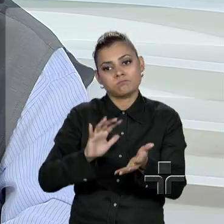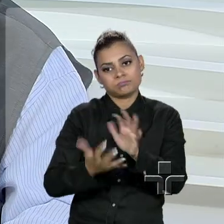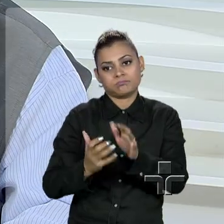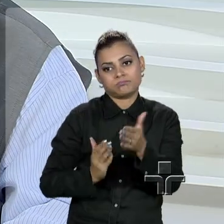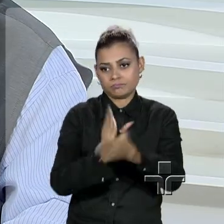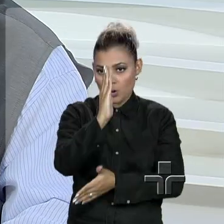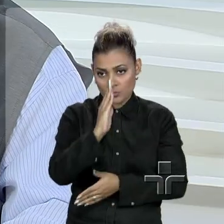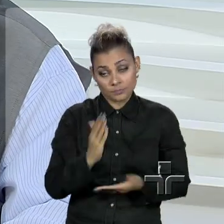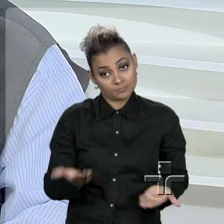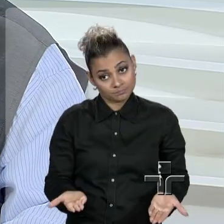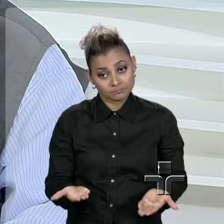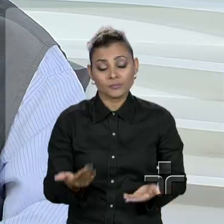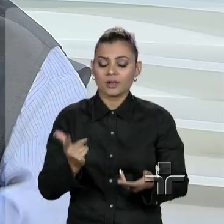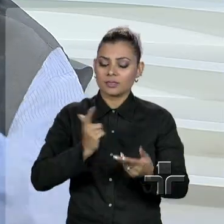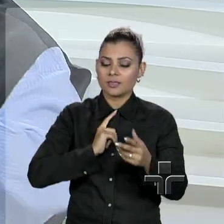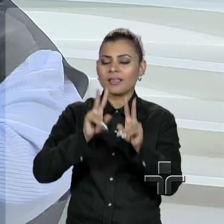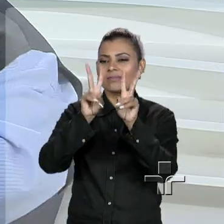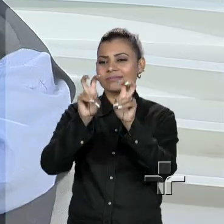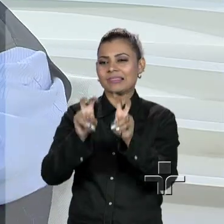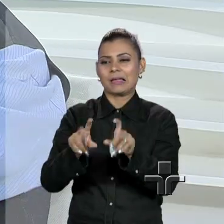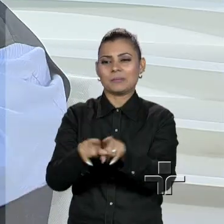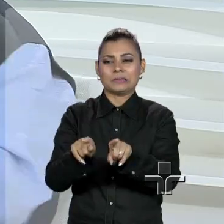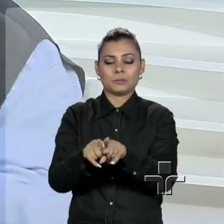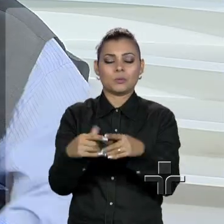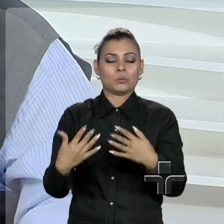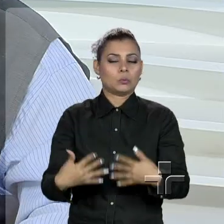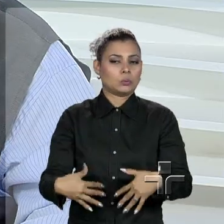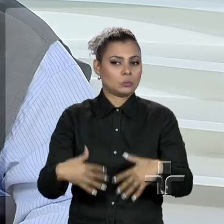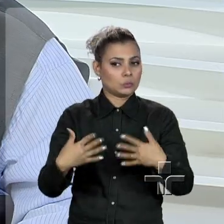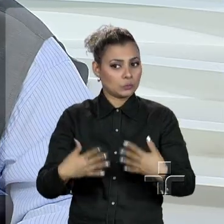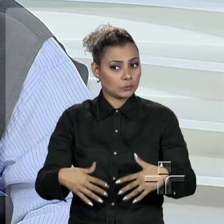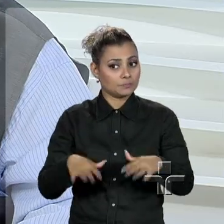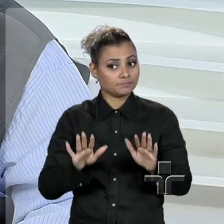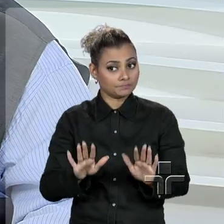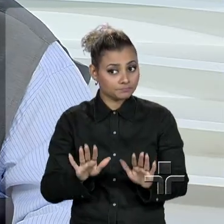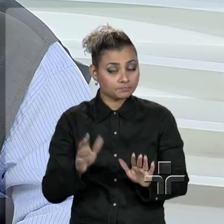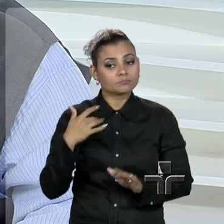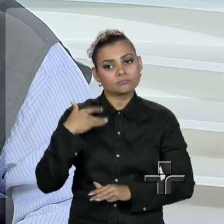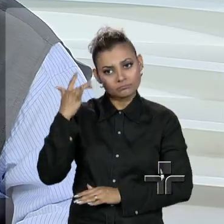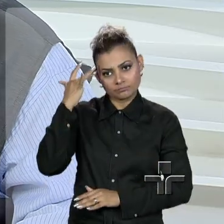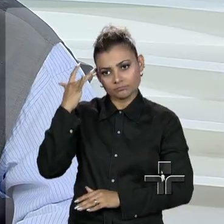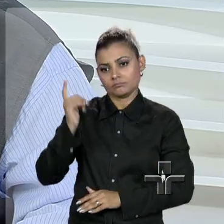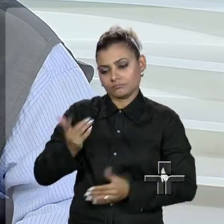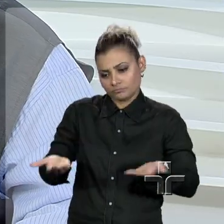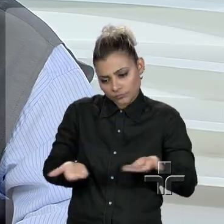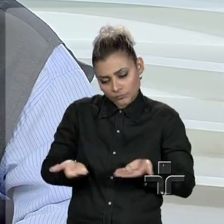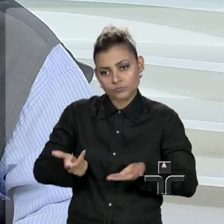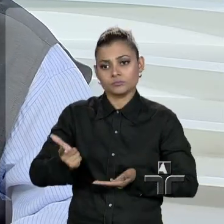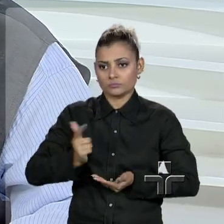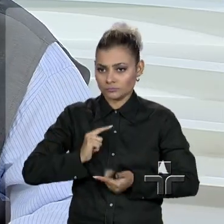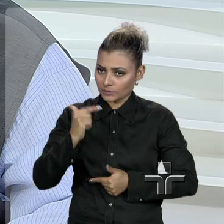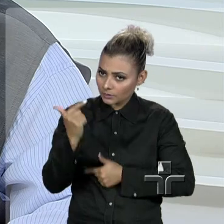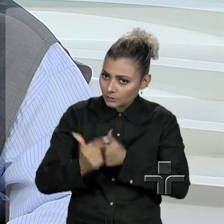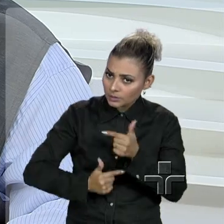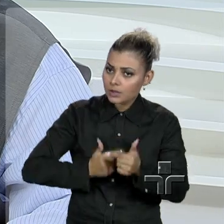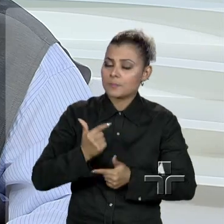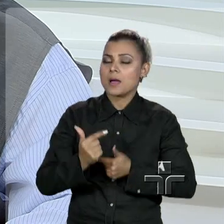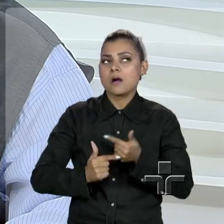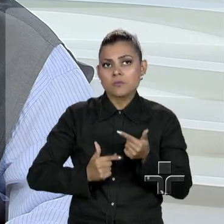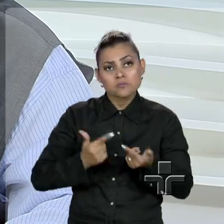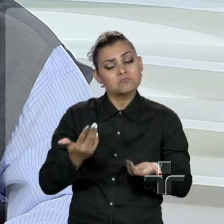são ainda submersas. Eu acho que existe hoje todo um trabalho